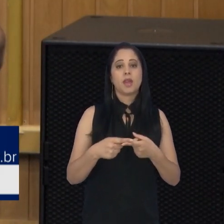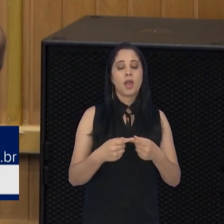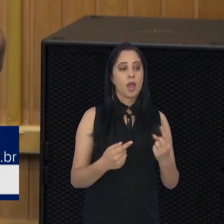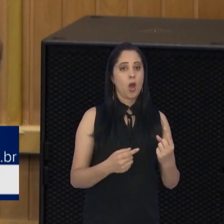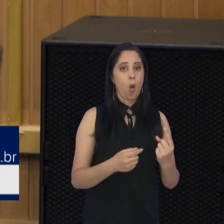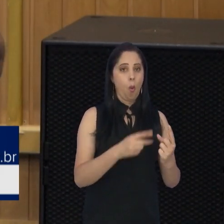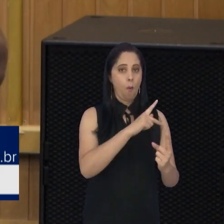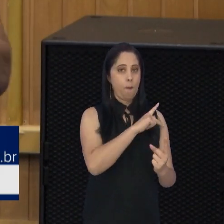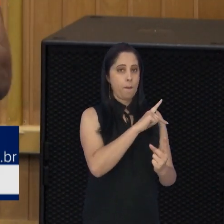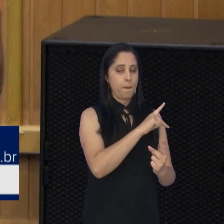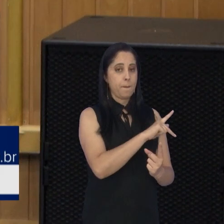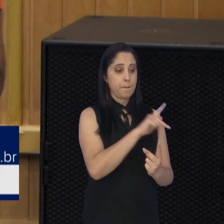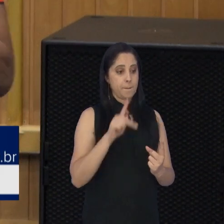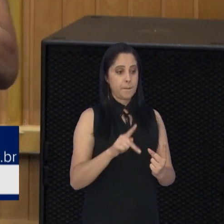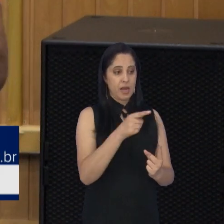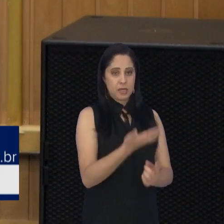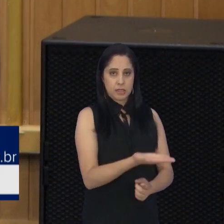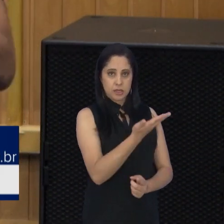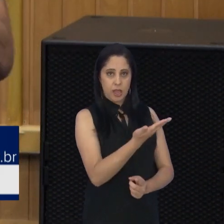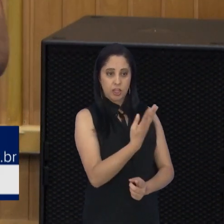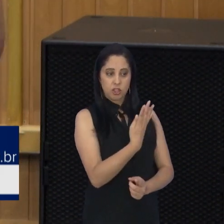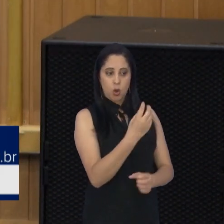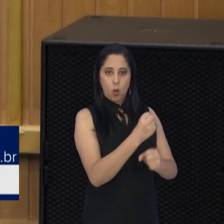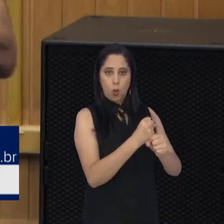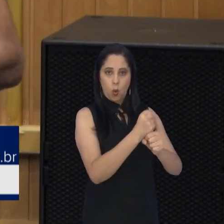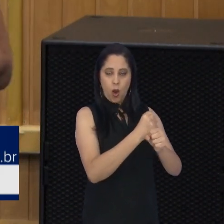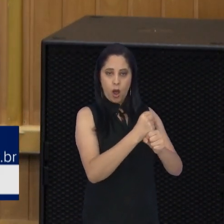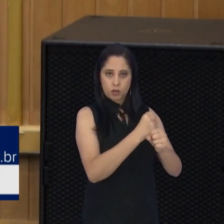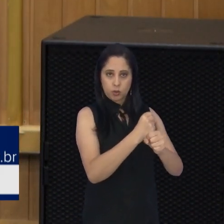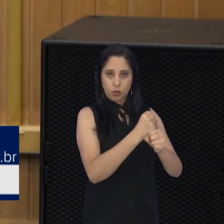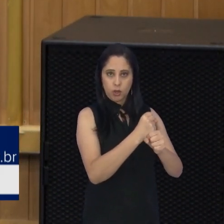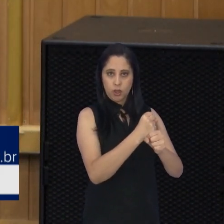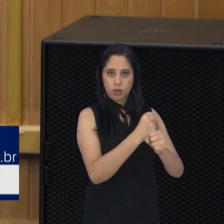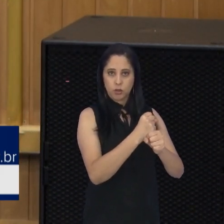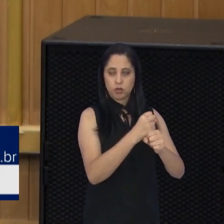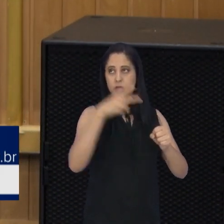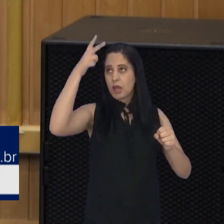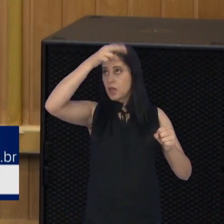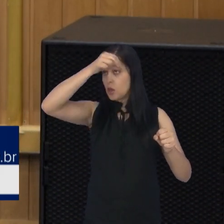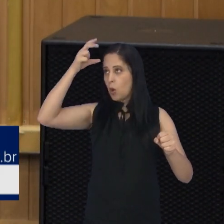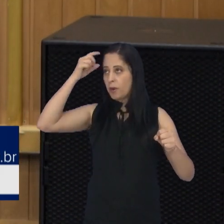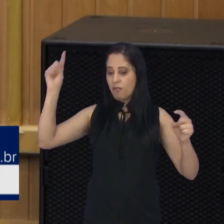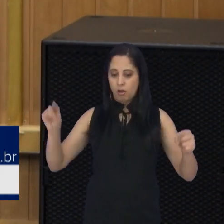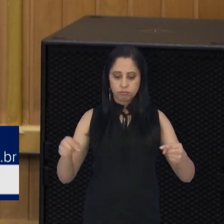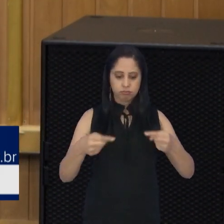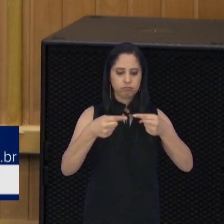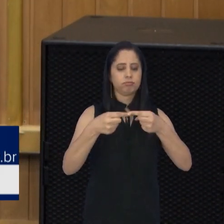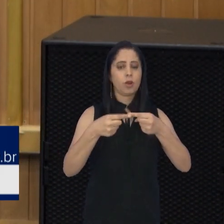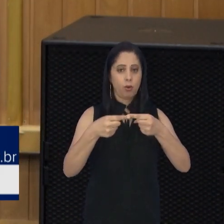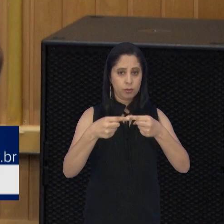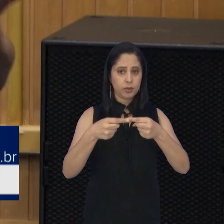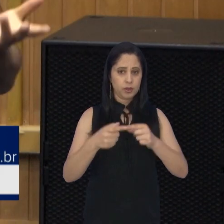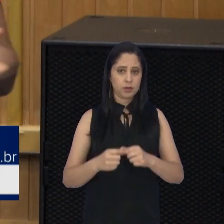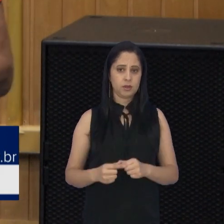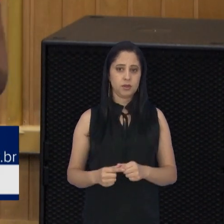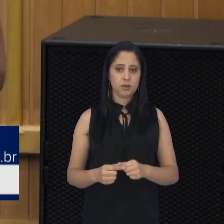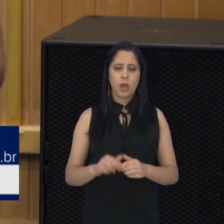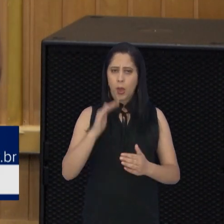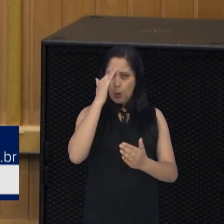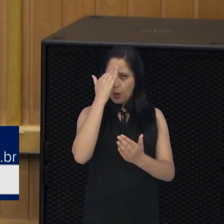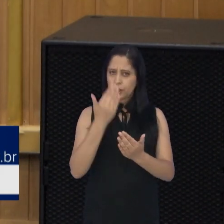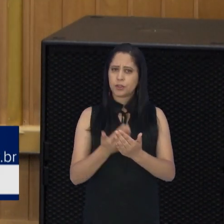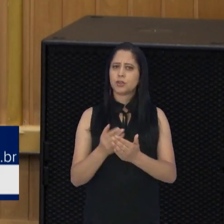por 4 anos com um projeto, vamos dizer assim, ligado àquilo que o prefeito também dispensa da cultura da cidade, e eu acredito